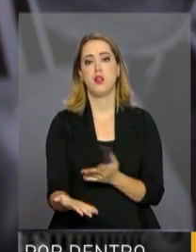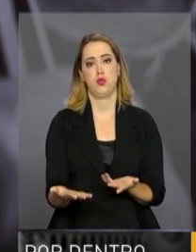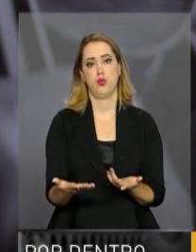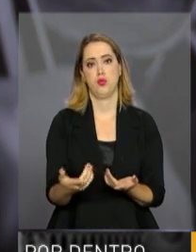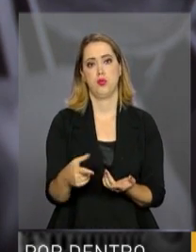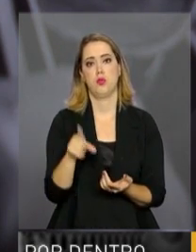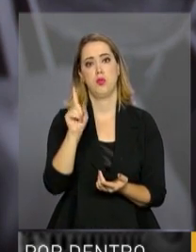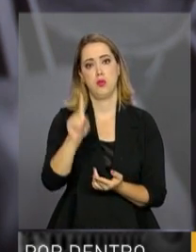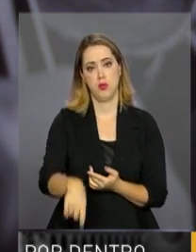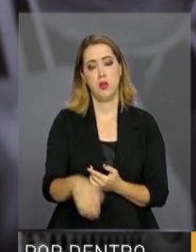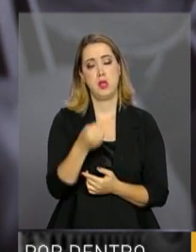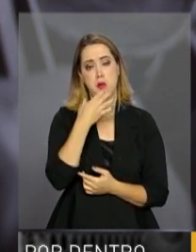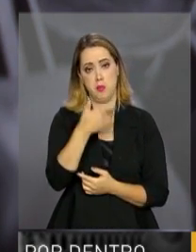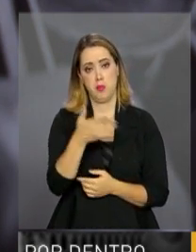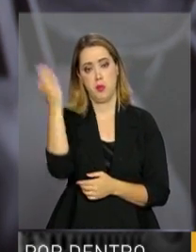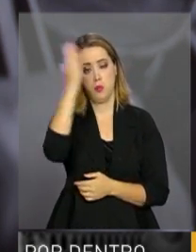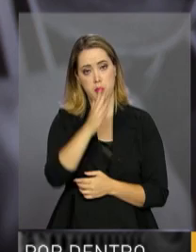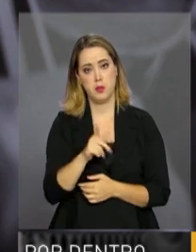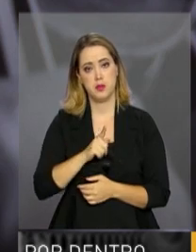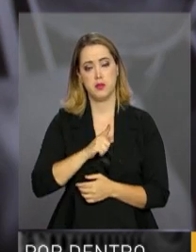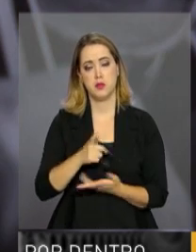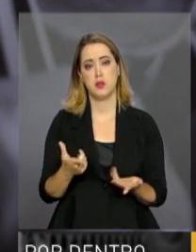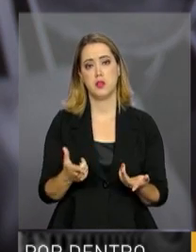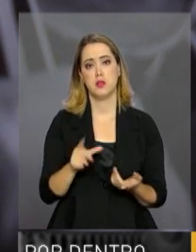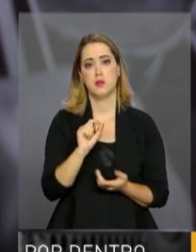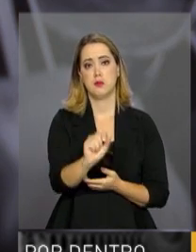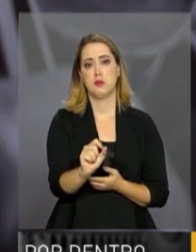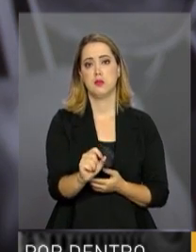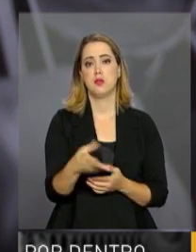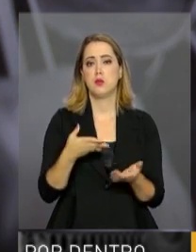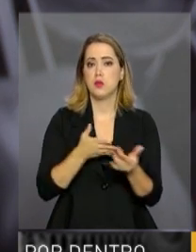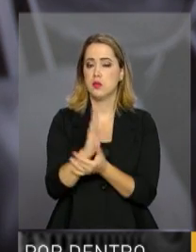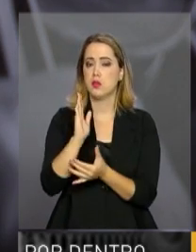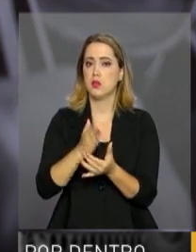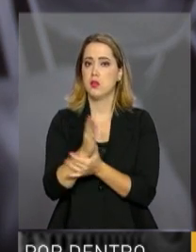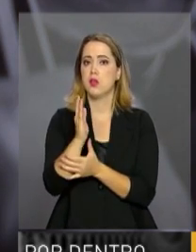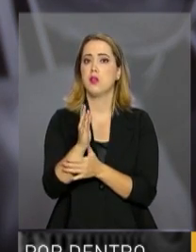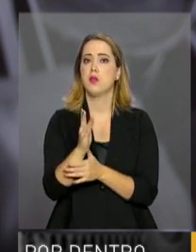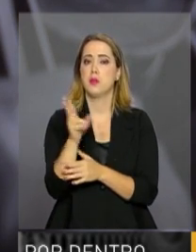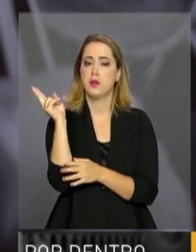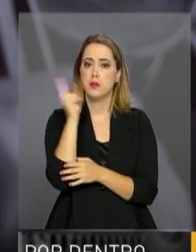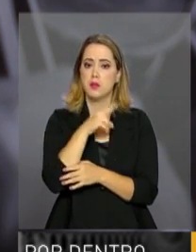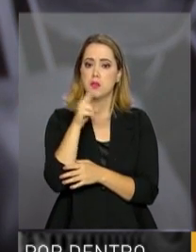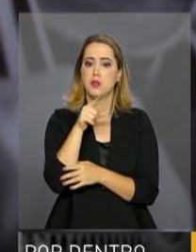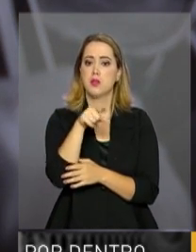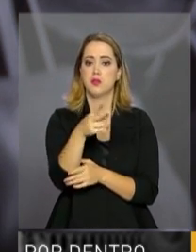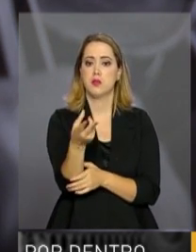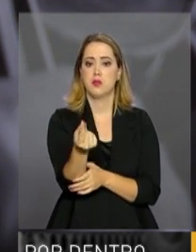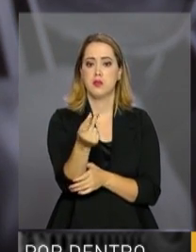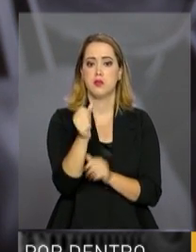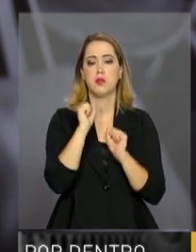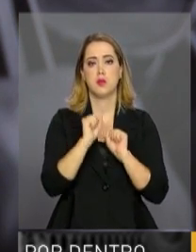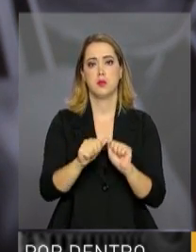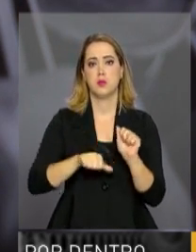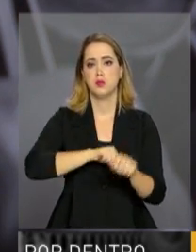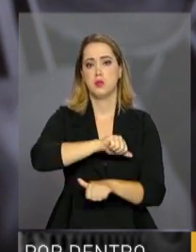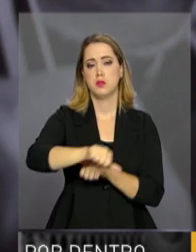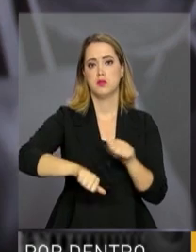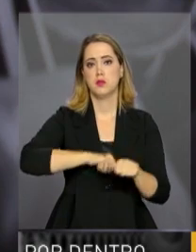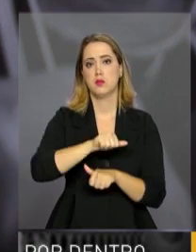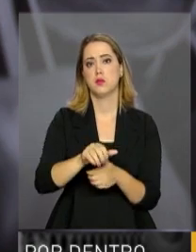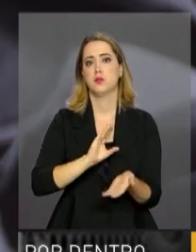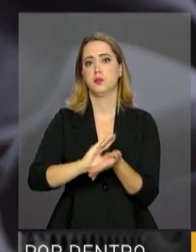muito benéfico para o Brasil que haja essa aprovação logo para que esse valor possa ser convertido